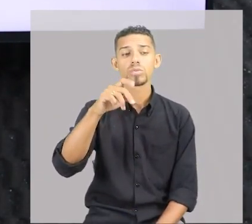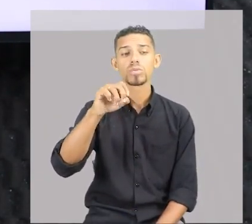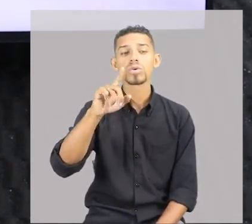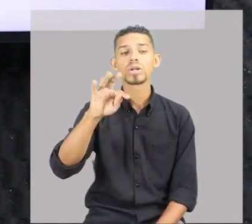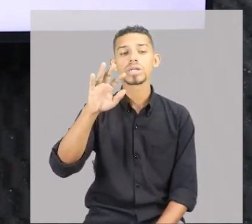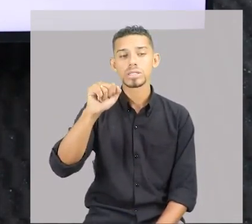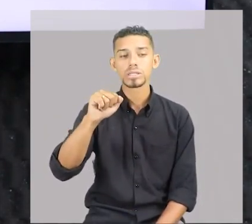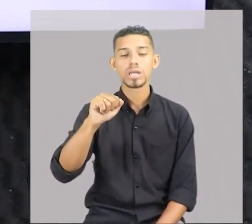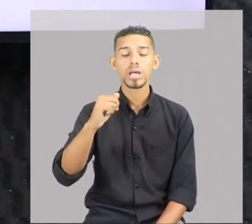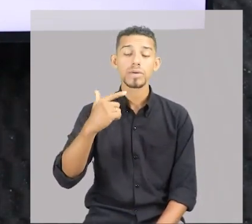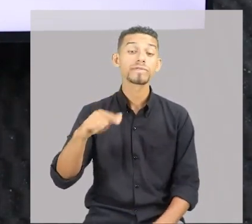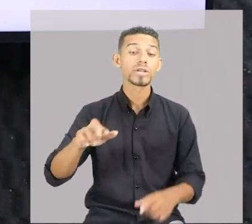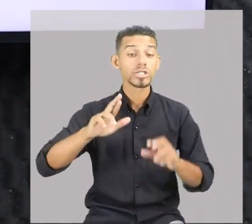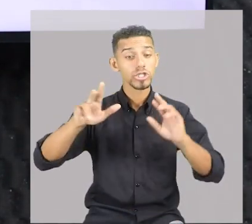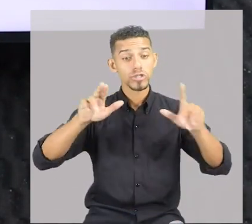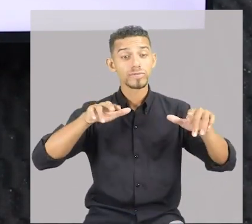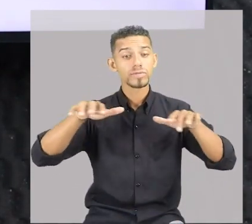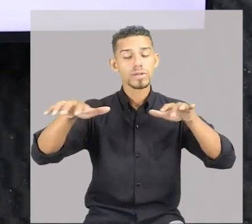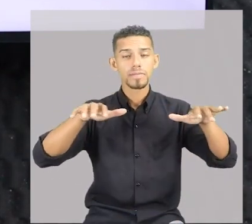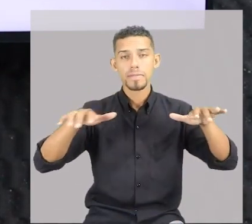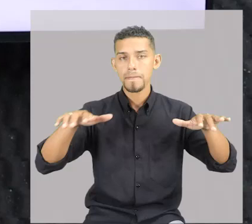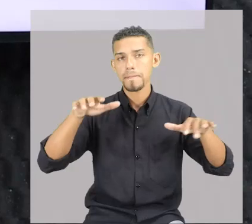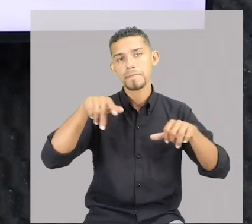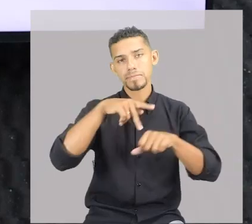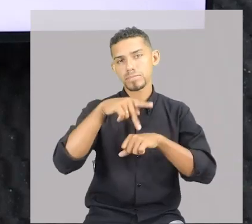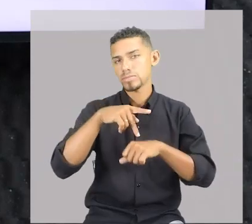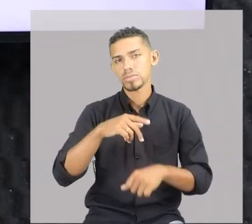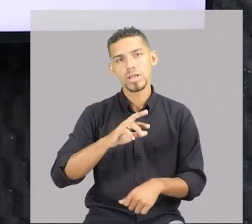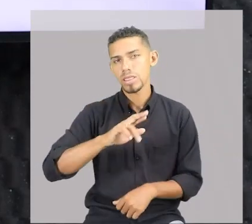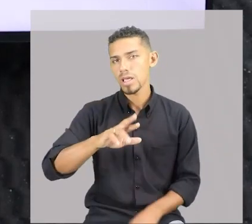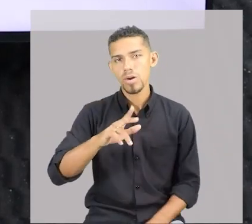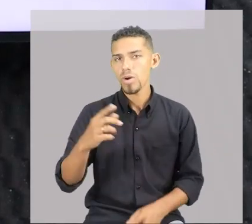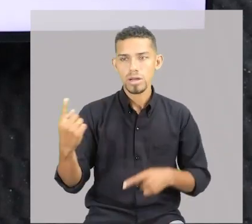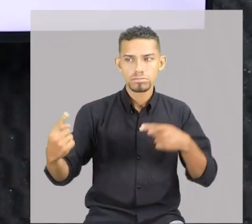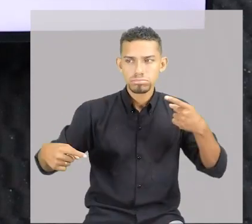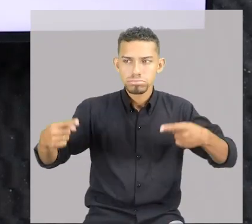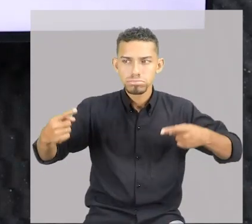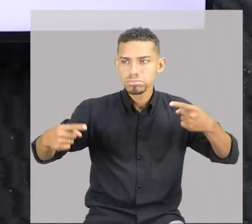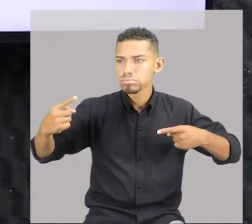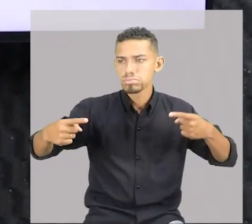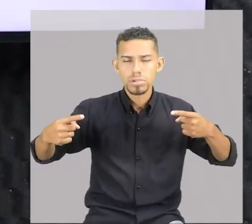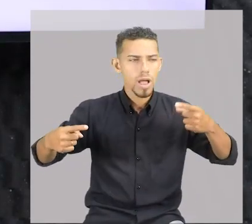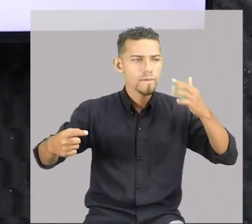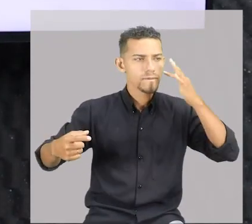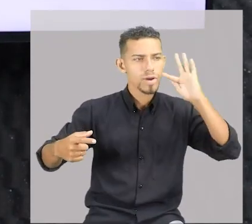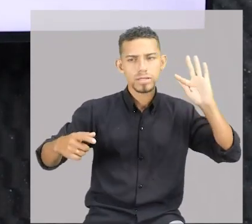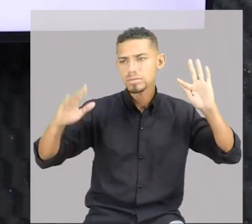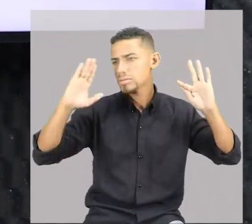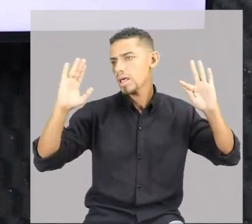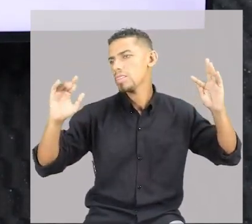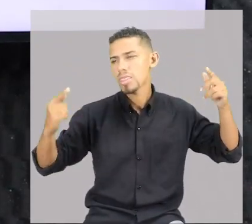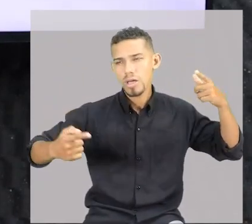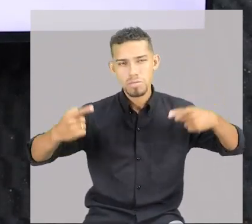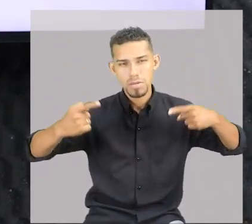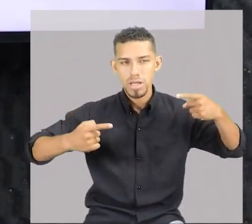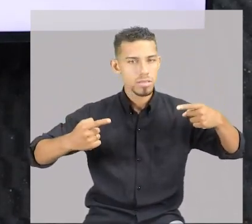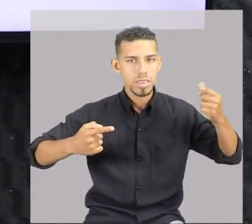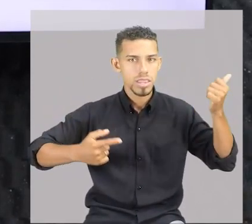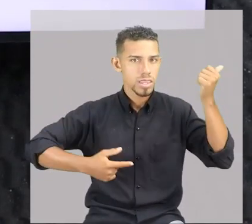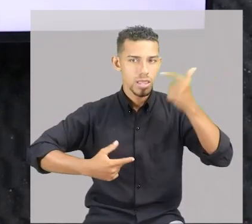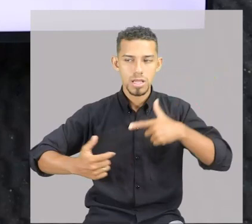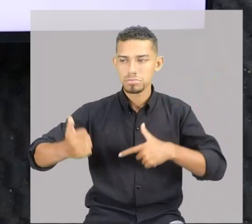ser difundida entre os demais países. Pessoal, isso aqui não é uma competição de uma cultura com a outra, pelo contrário. Isso aqui é